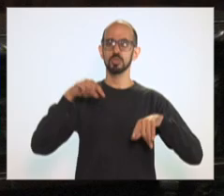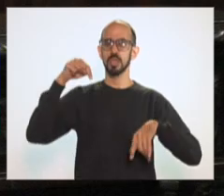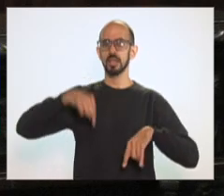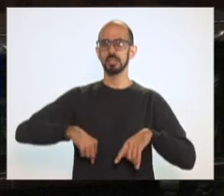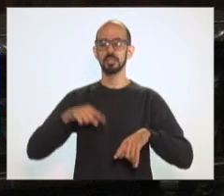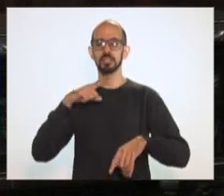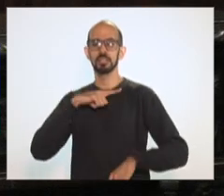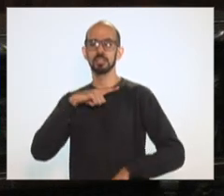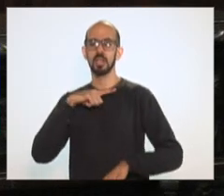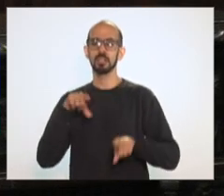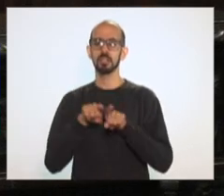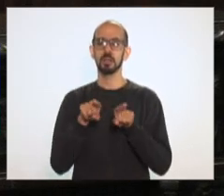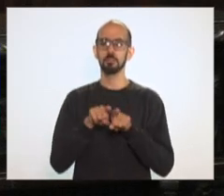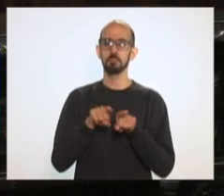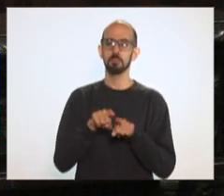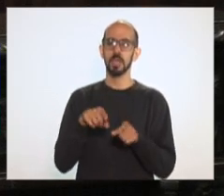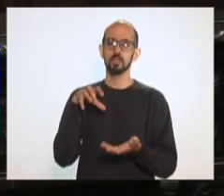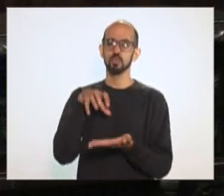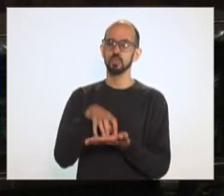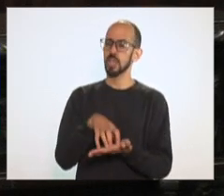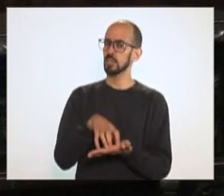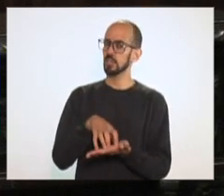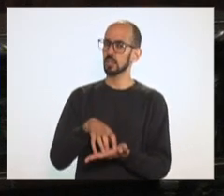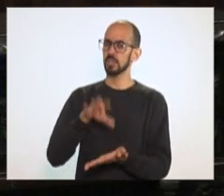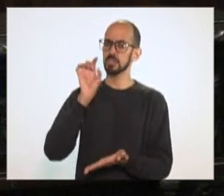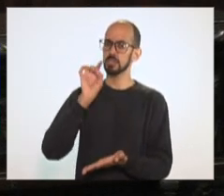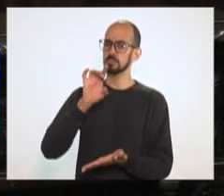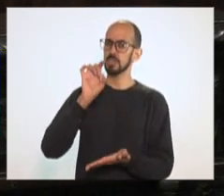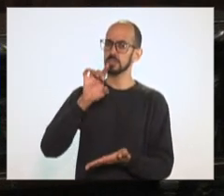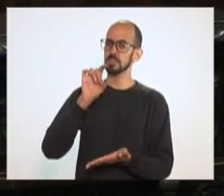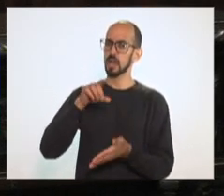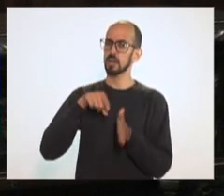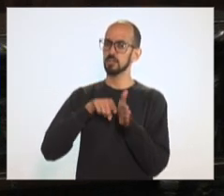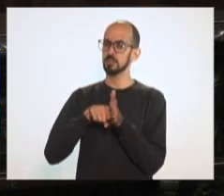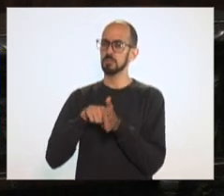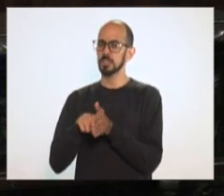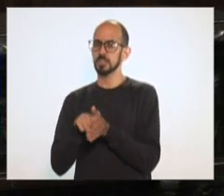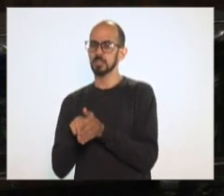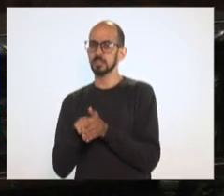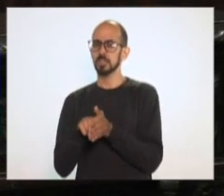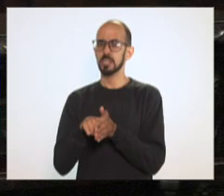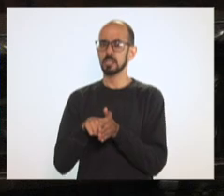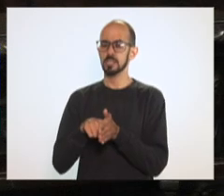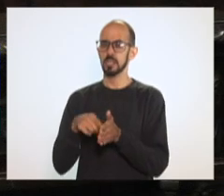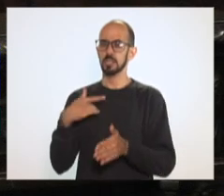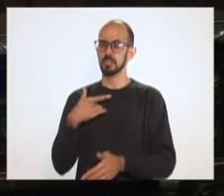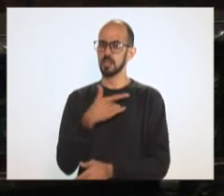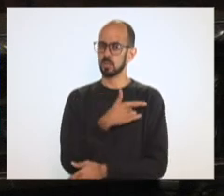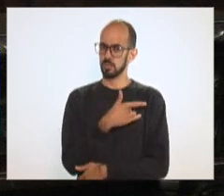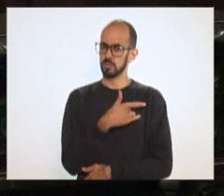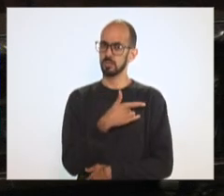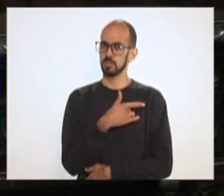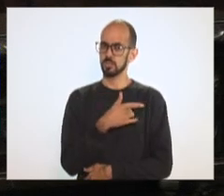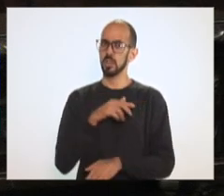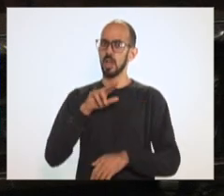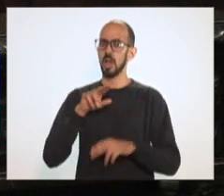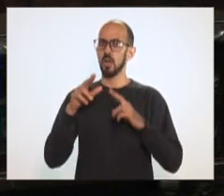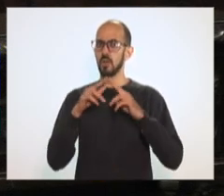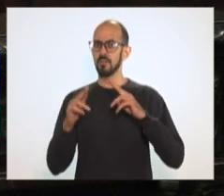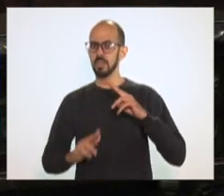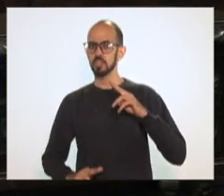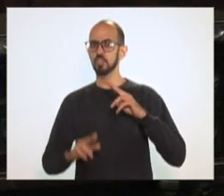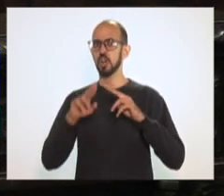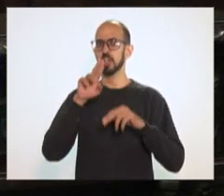está os maiores centros de excelência e pesquisa na área da saúde. A gente pode falar da UFRJ, da